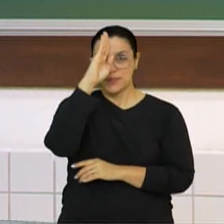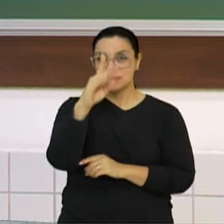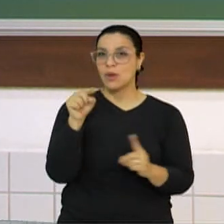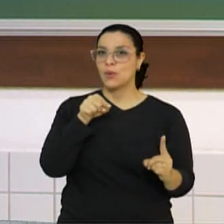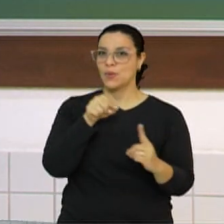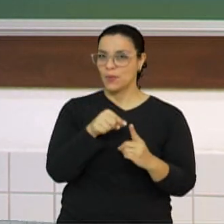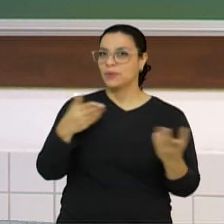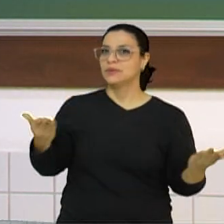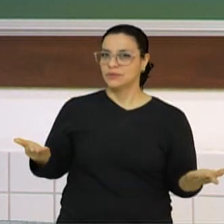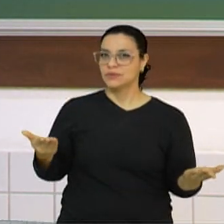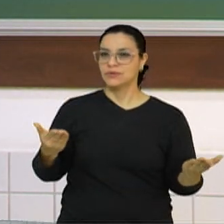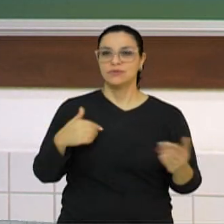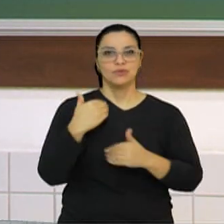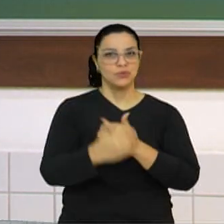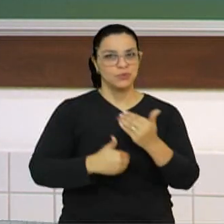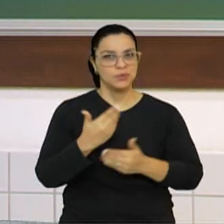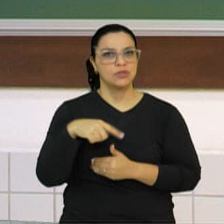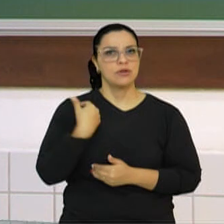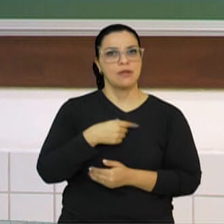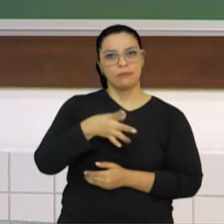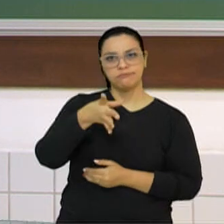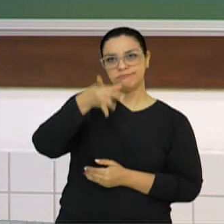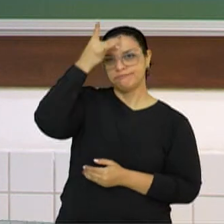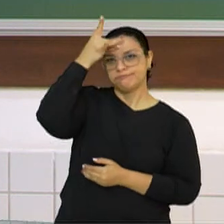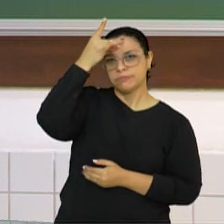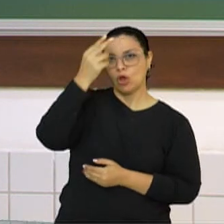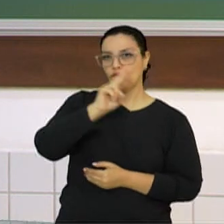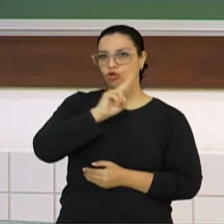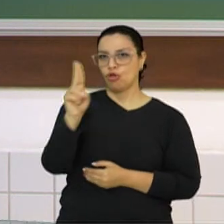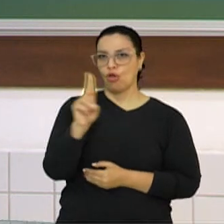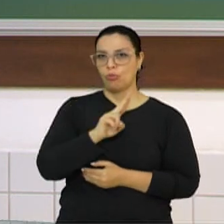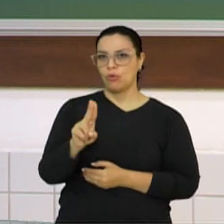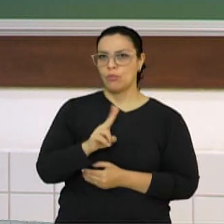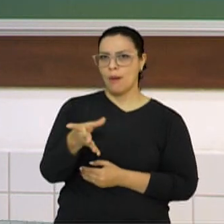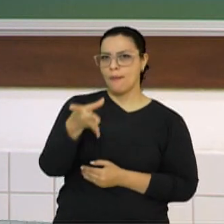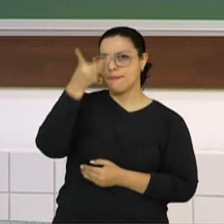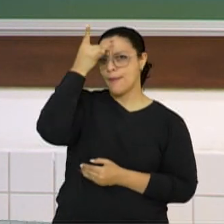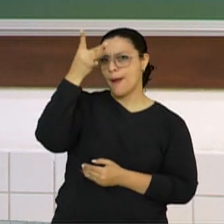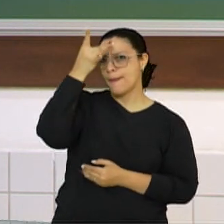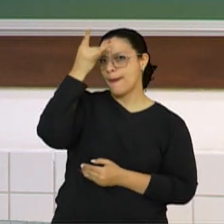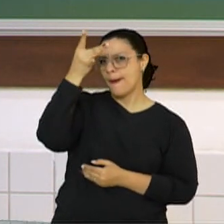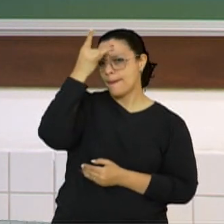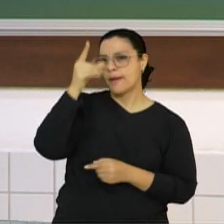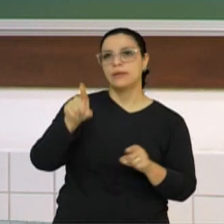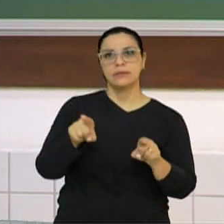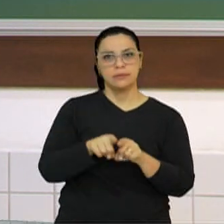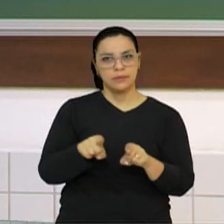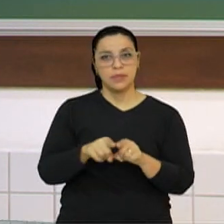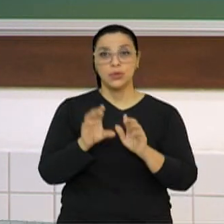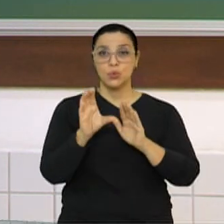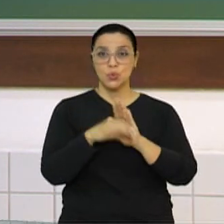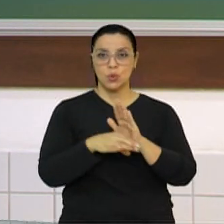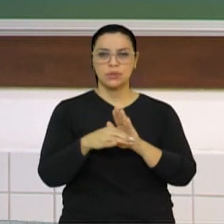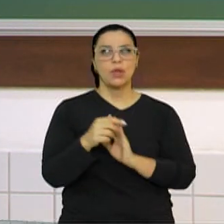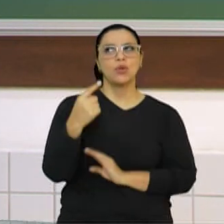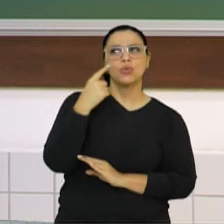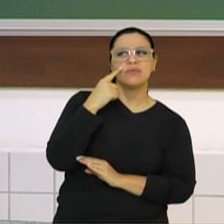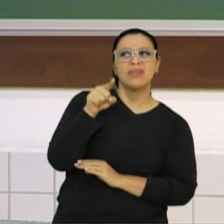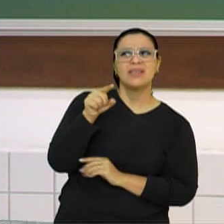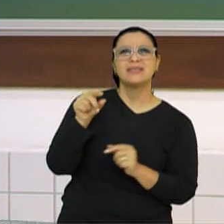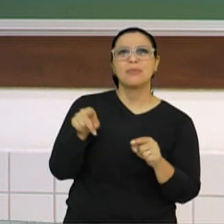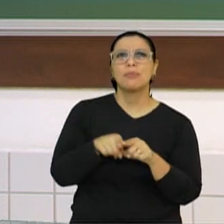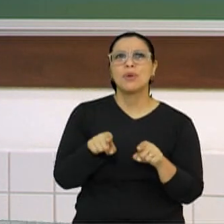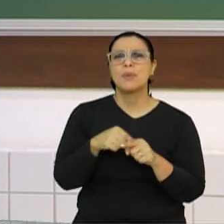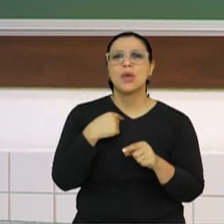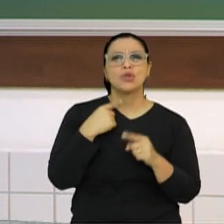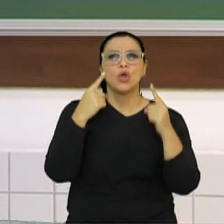principal, esse é o processo ali que a gente gostaria que você fizesse, né? É interessante então, gente, bateu dúvidas, estou fazendo, combina